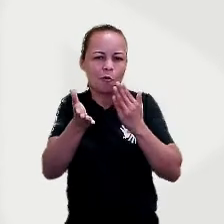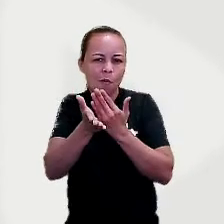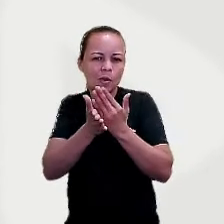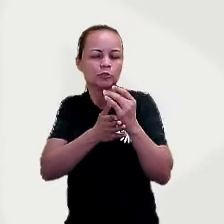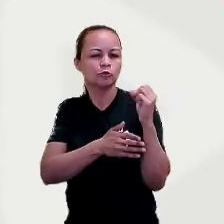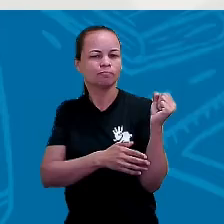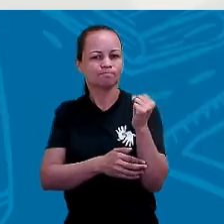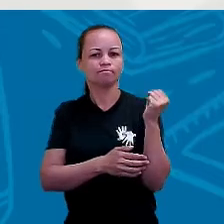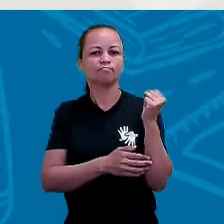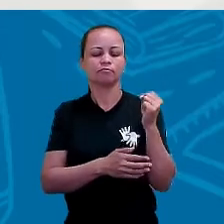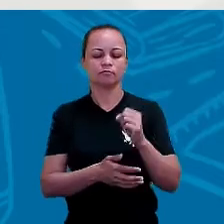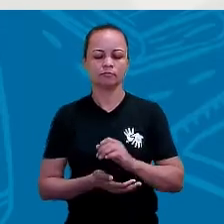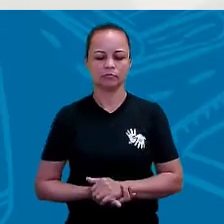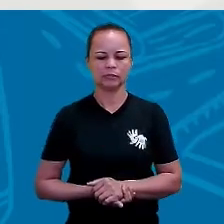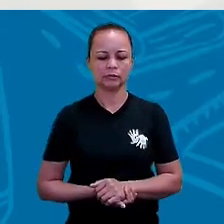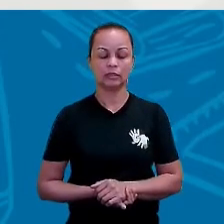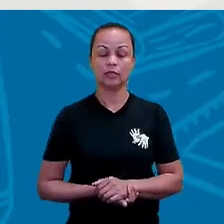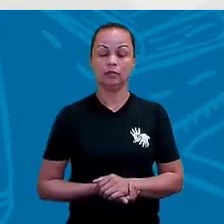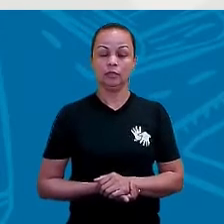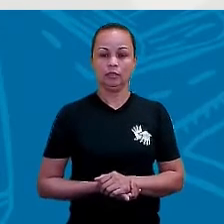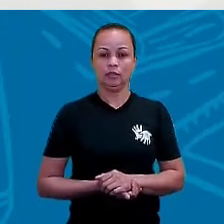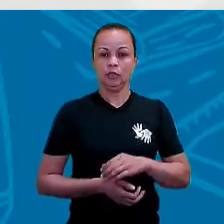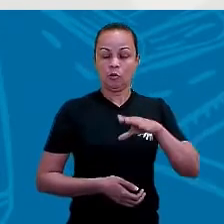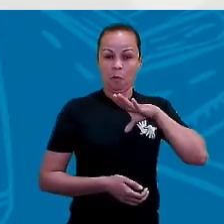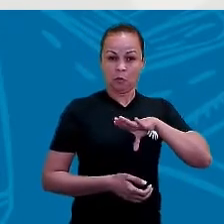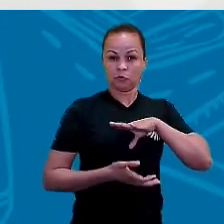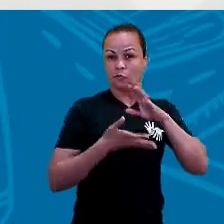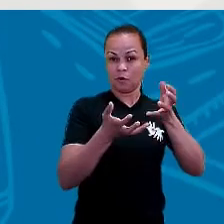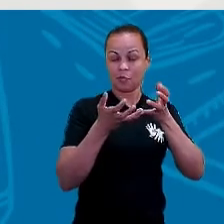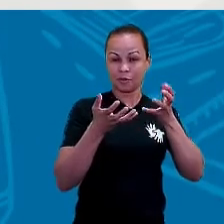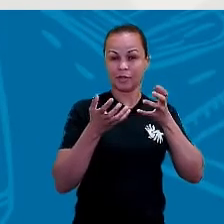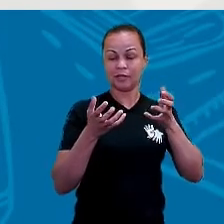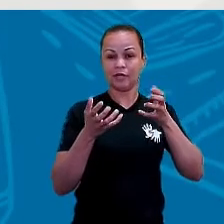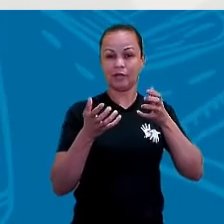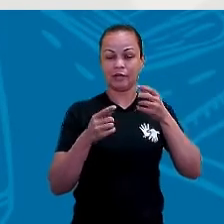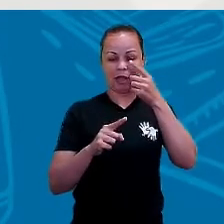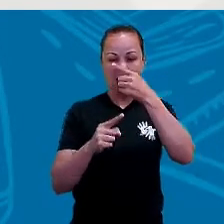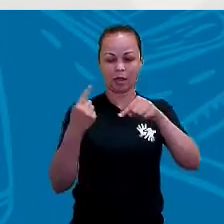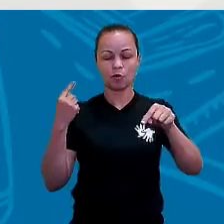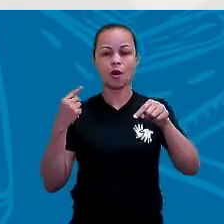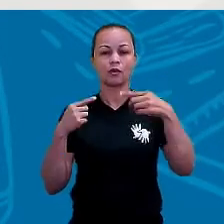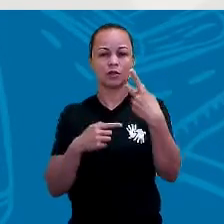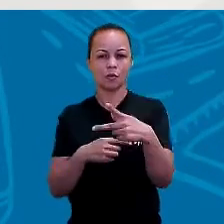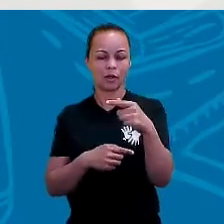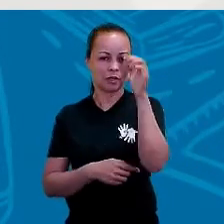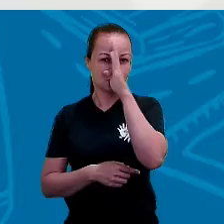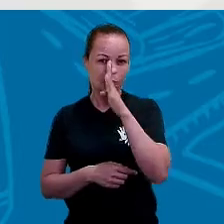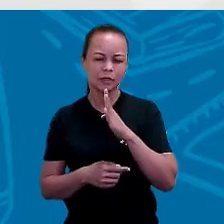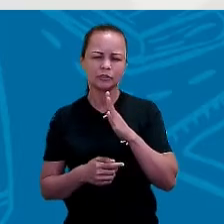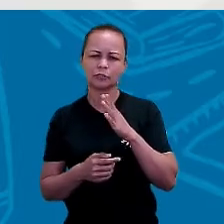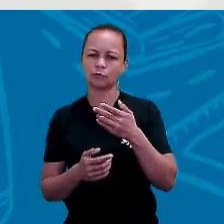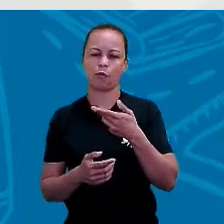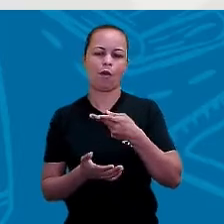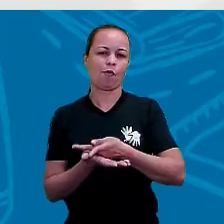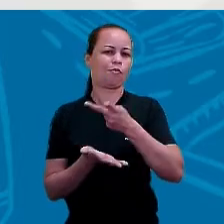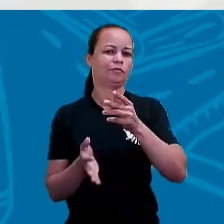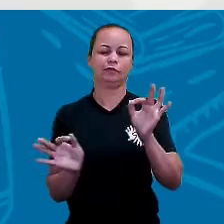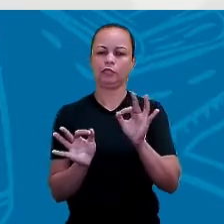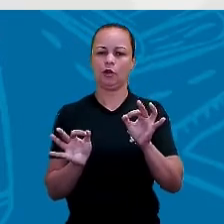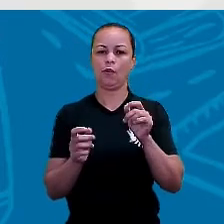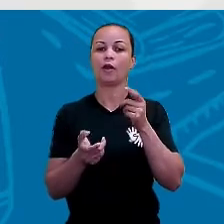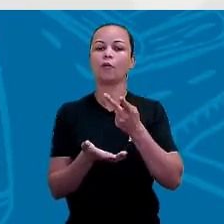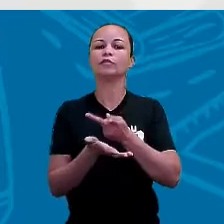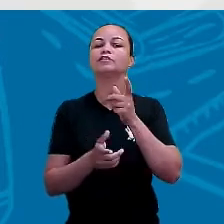aquelas medidas que Portugal queria que o Brasil fosse anulado aqui no Brasil, não houve. Então, começou, os